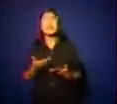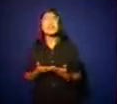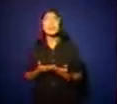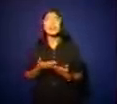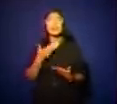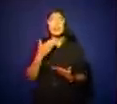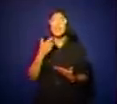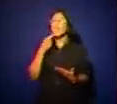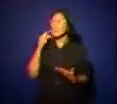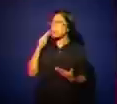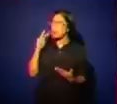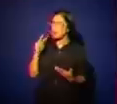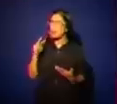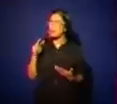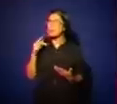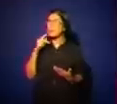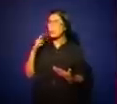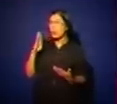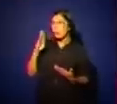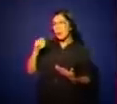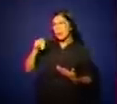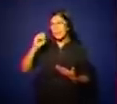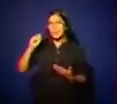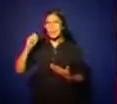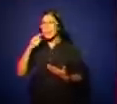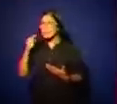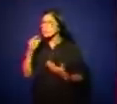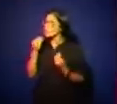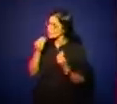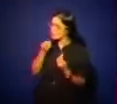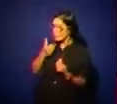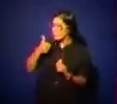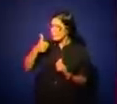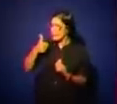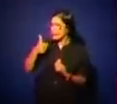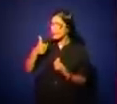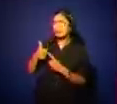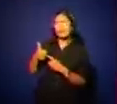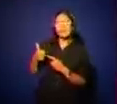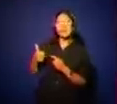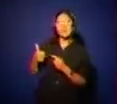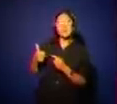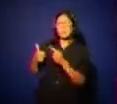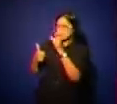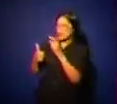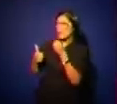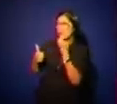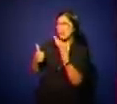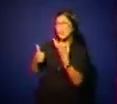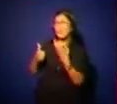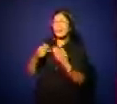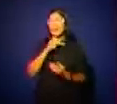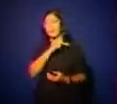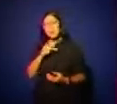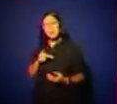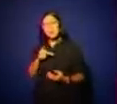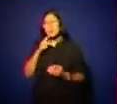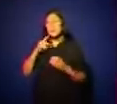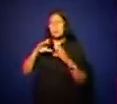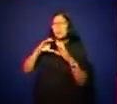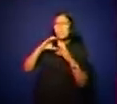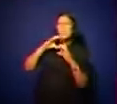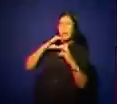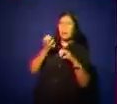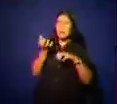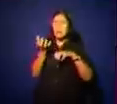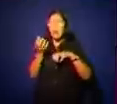por ele lá no UBS e falava Julio como é que você tá tá tudo bem né preocupado não tá tudo bem eu falei pô mas Presidente tentou fechar o congresso voltou